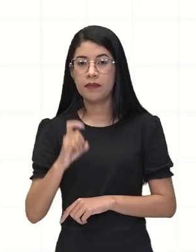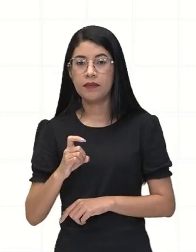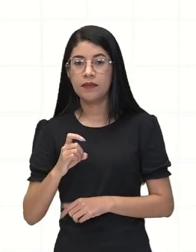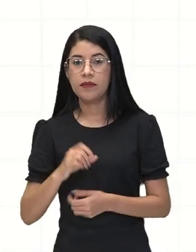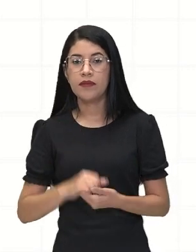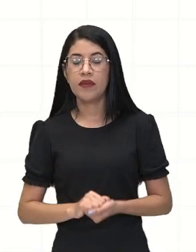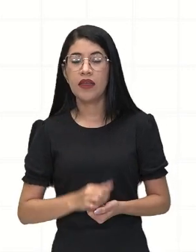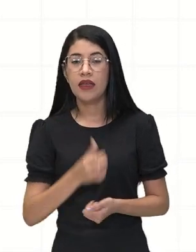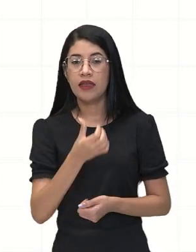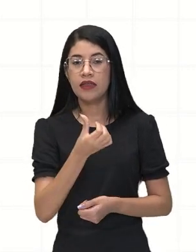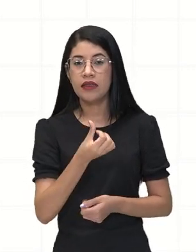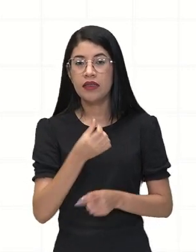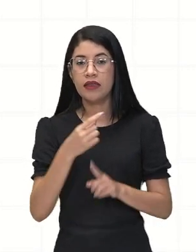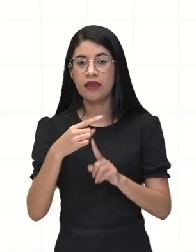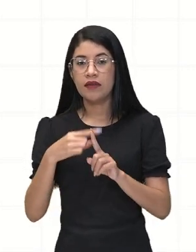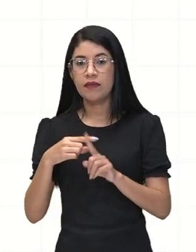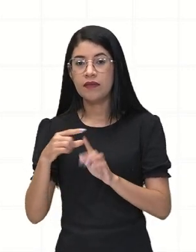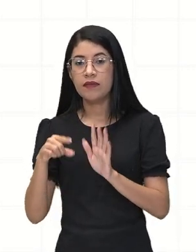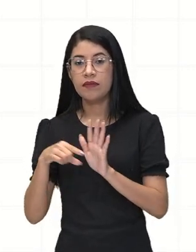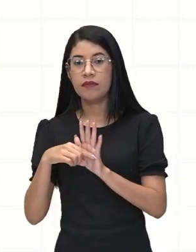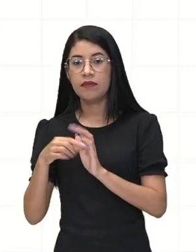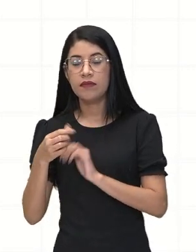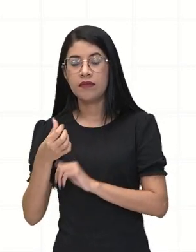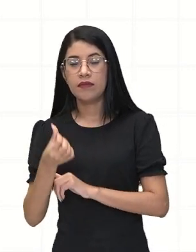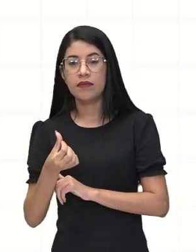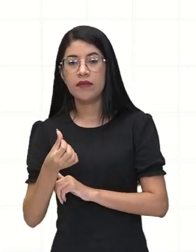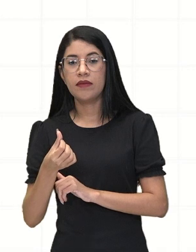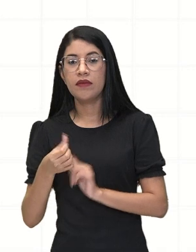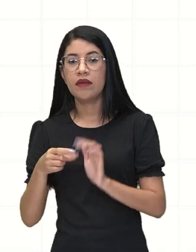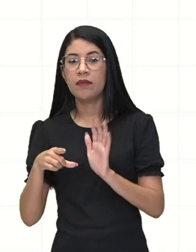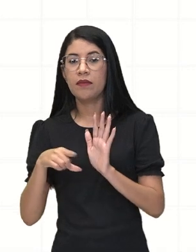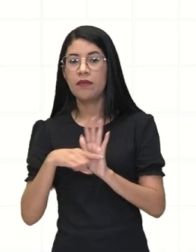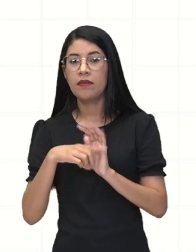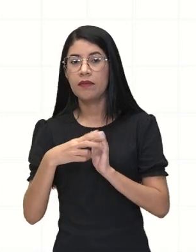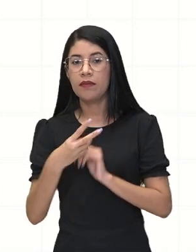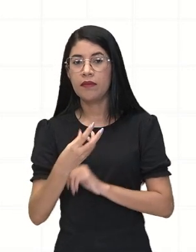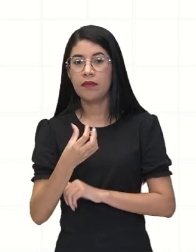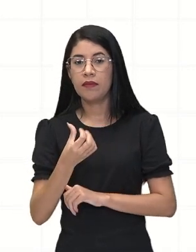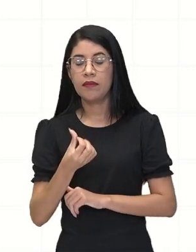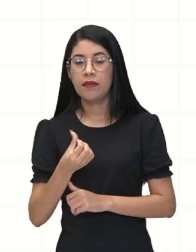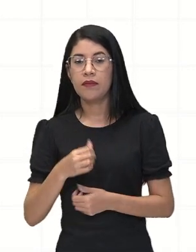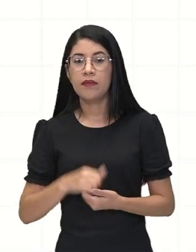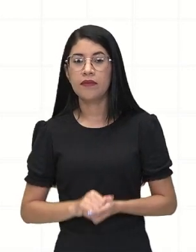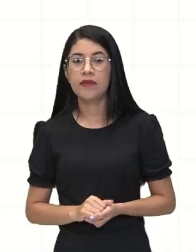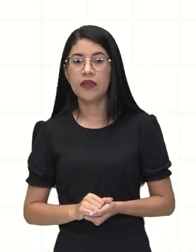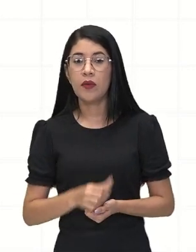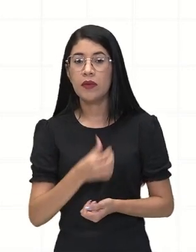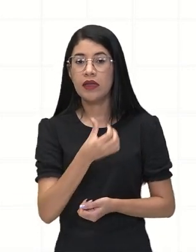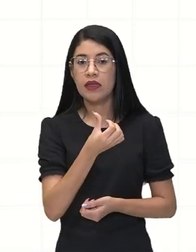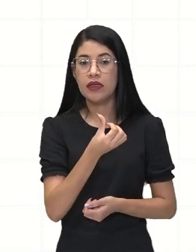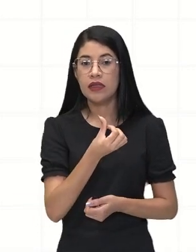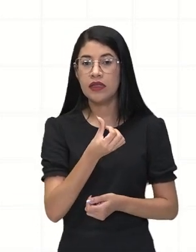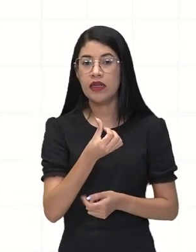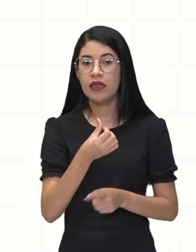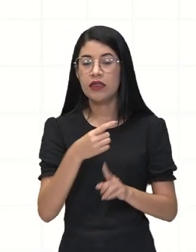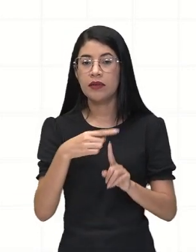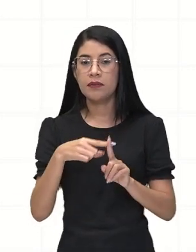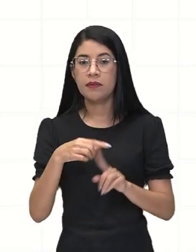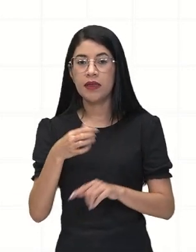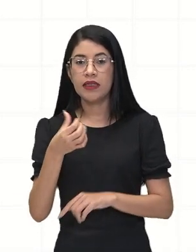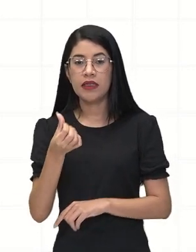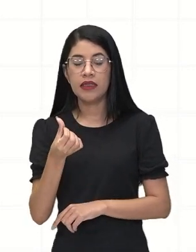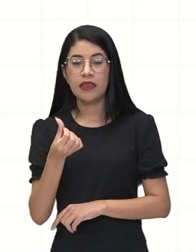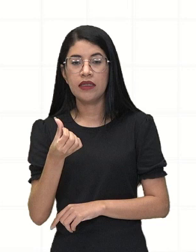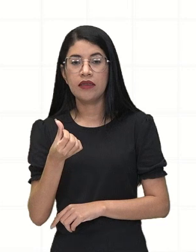menos 6 dá menos 36. 6x mais 6x, ou seja, um número somado com